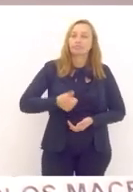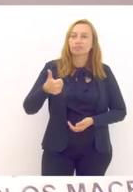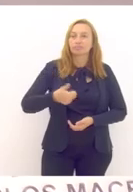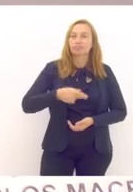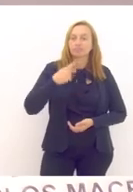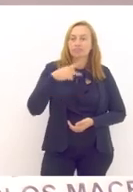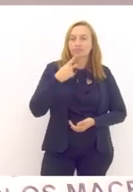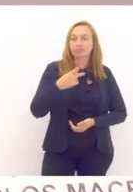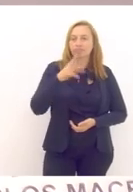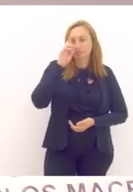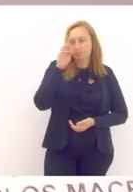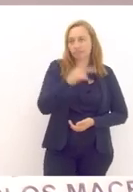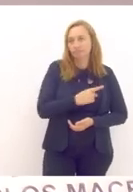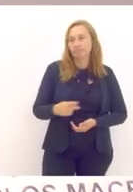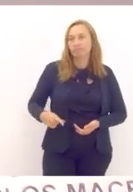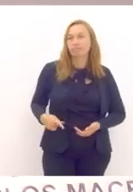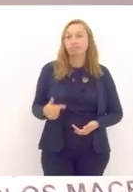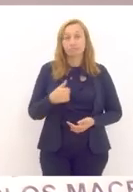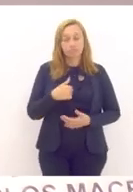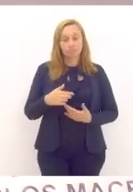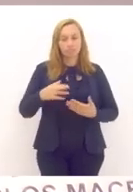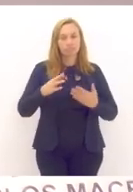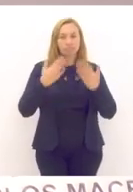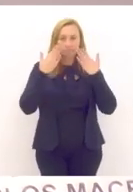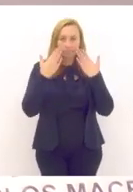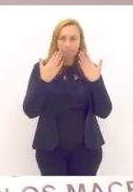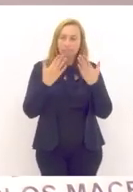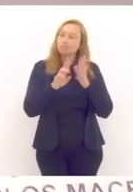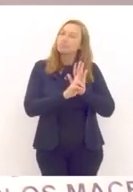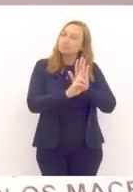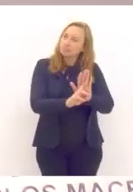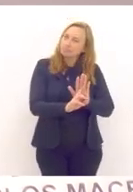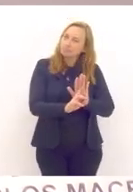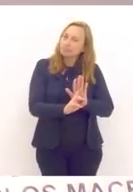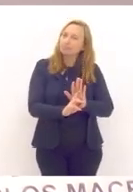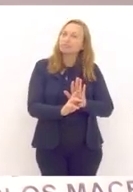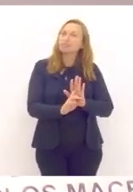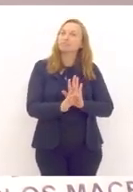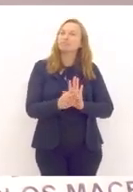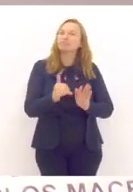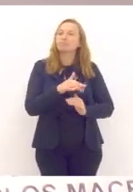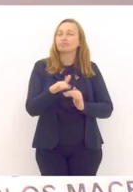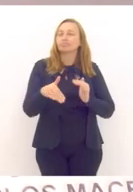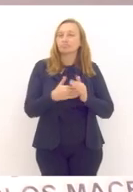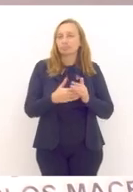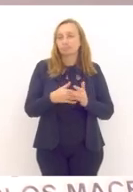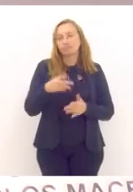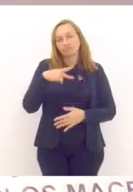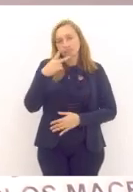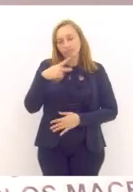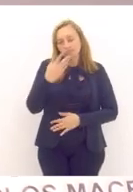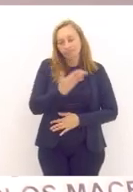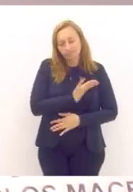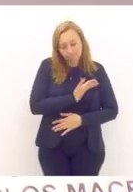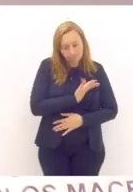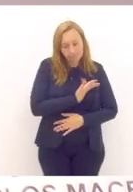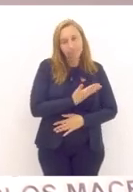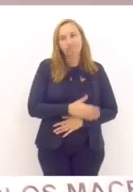me sinto muito representado e contemplado por todas as falas dos